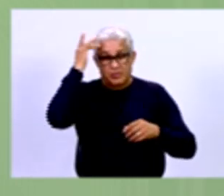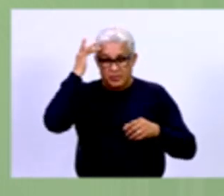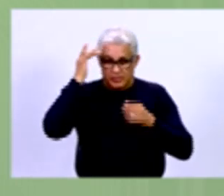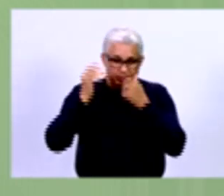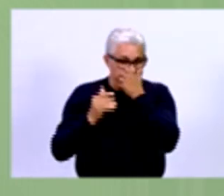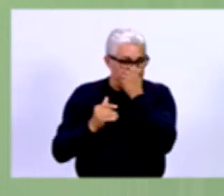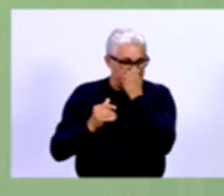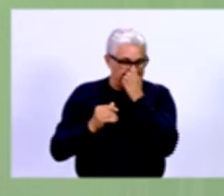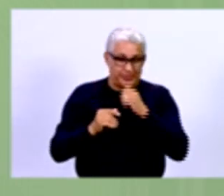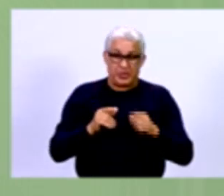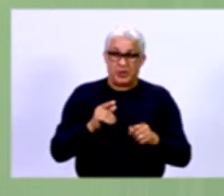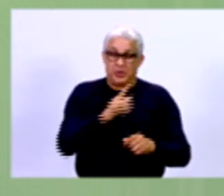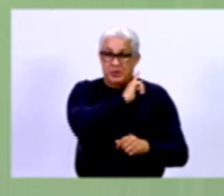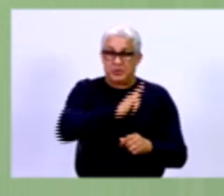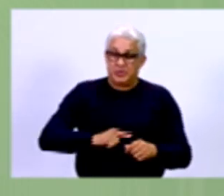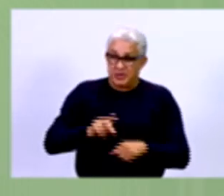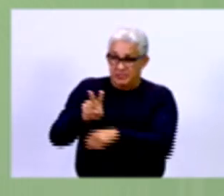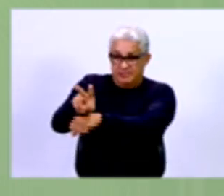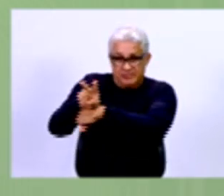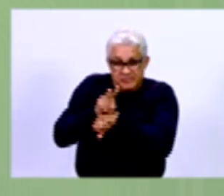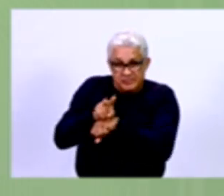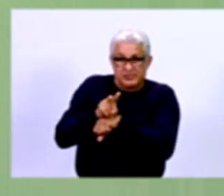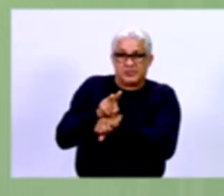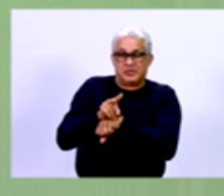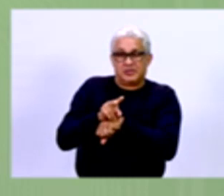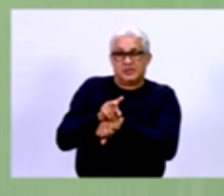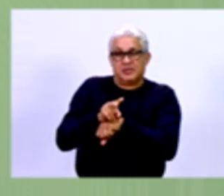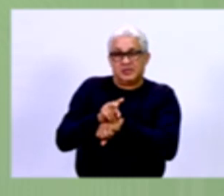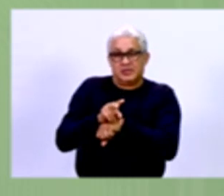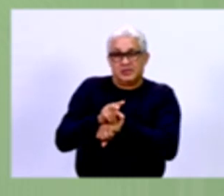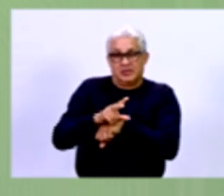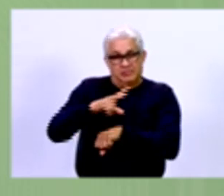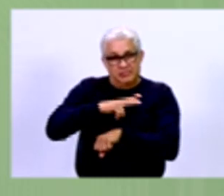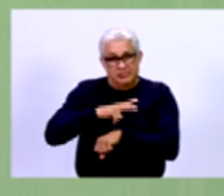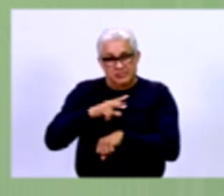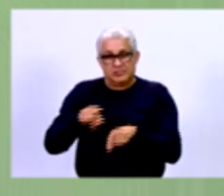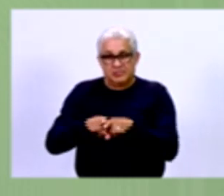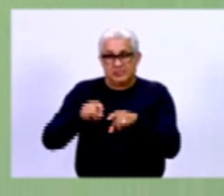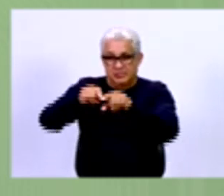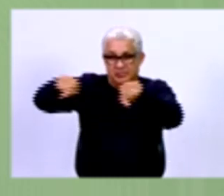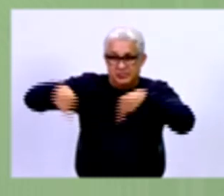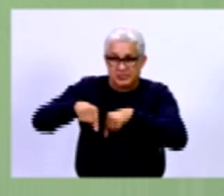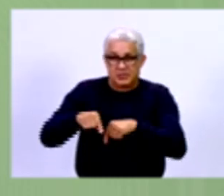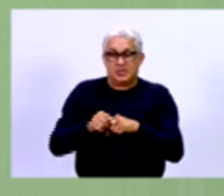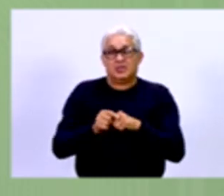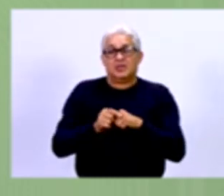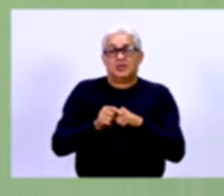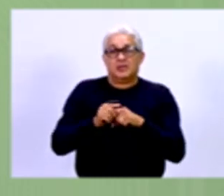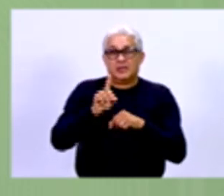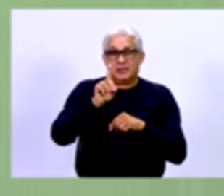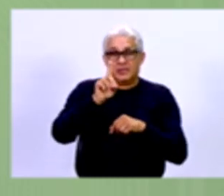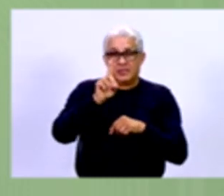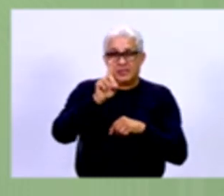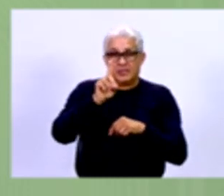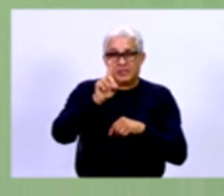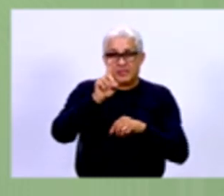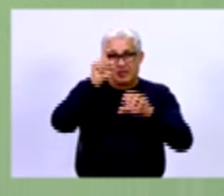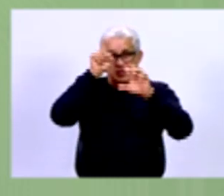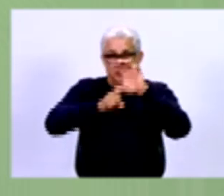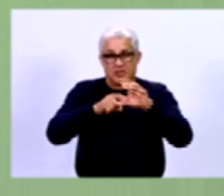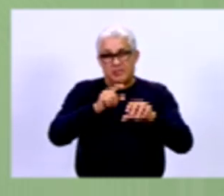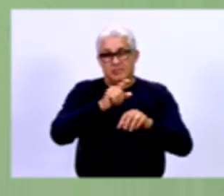vai tomar emprestado recursos do setor privado e daí surge a dívida pública interna.